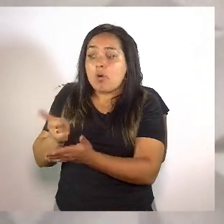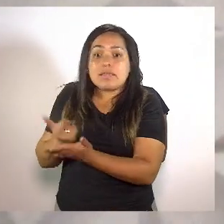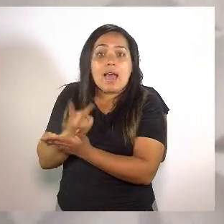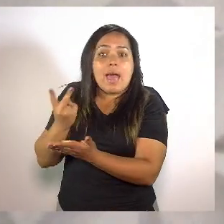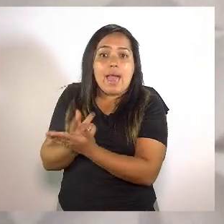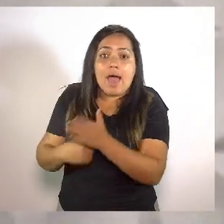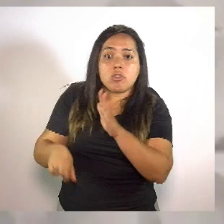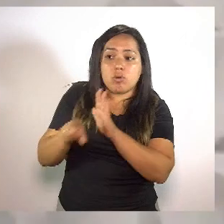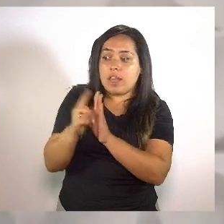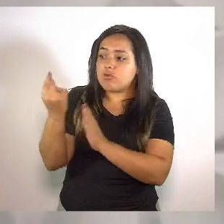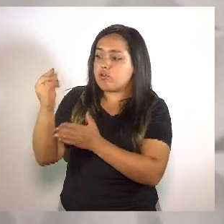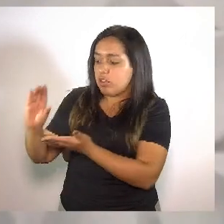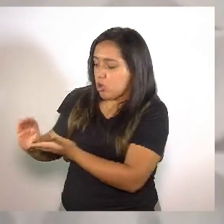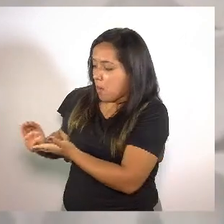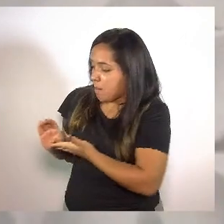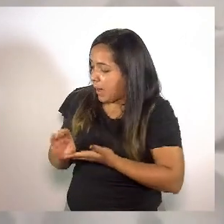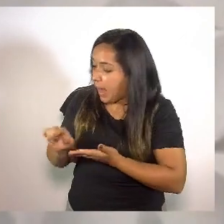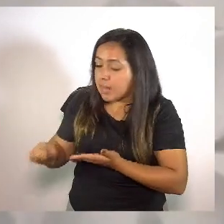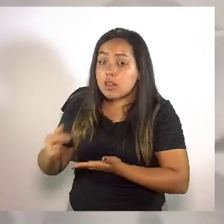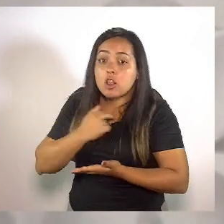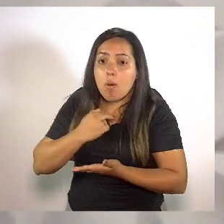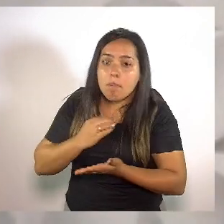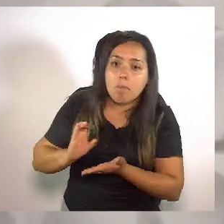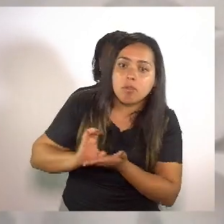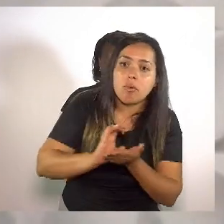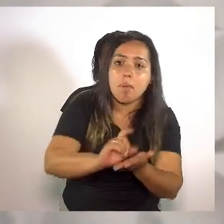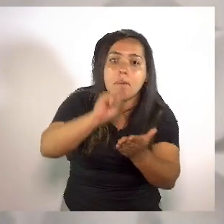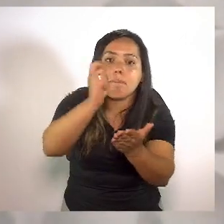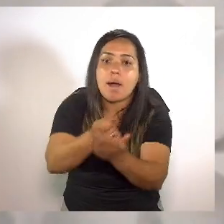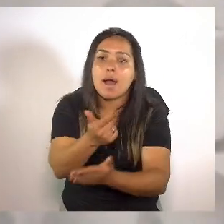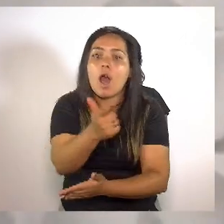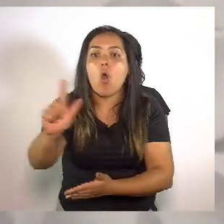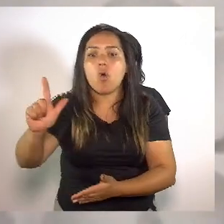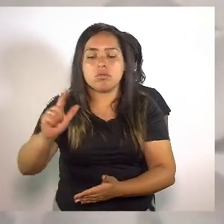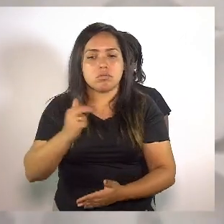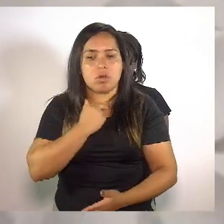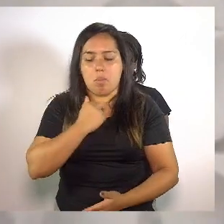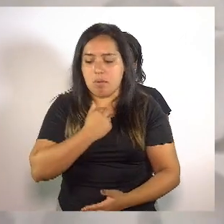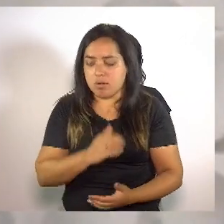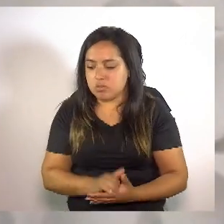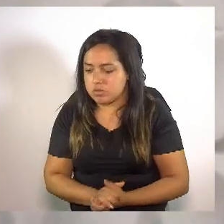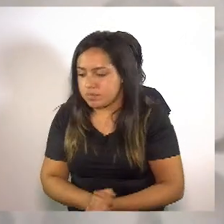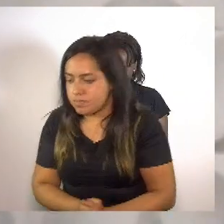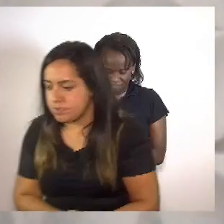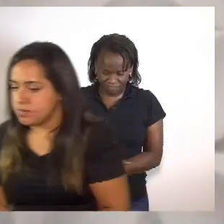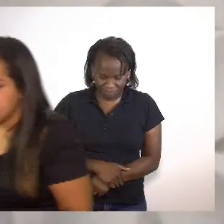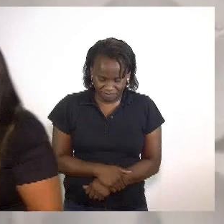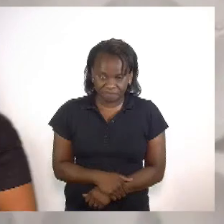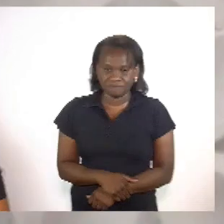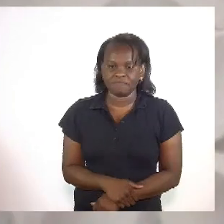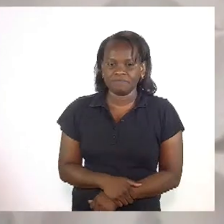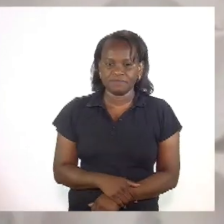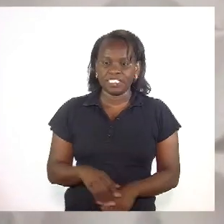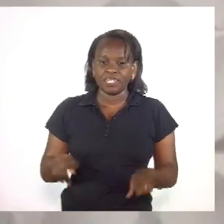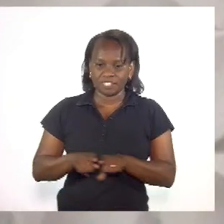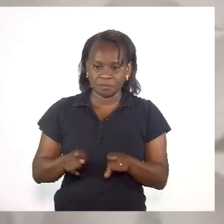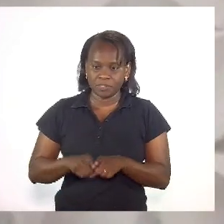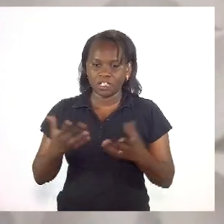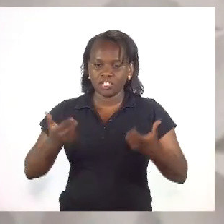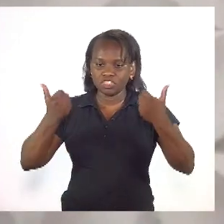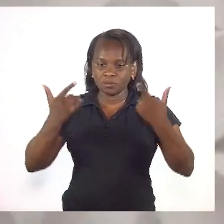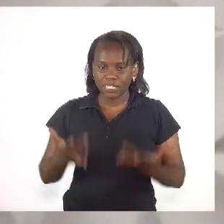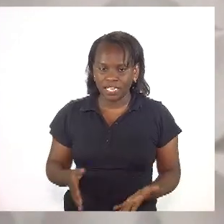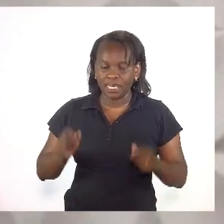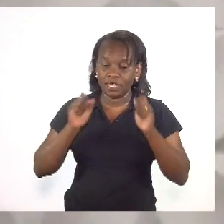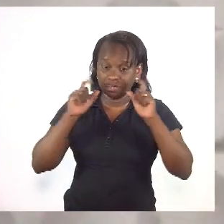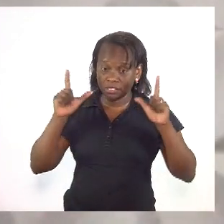inconstitucional o uso da receita dos royalties para pagamento de pessoal. E quero chamar a atenção aqui